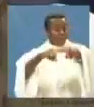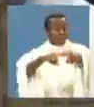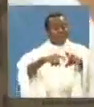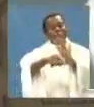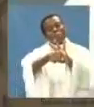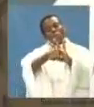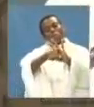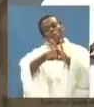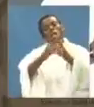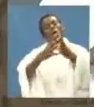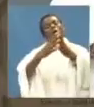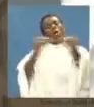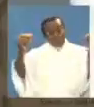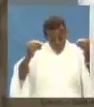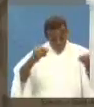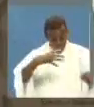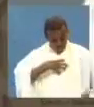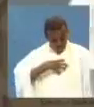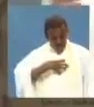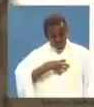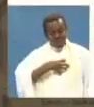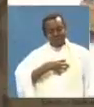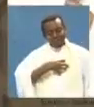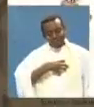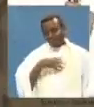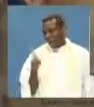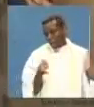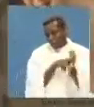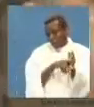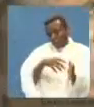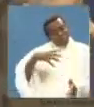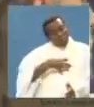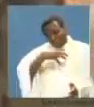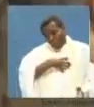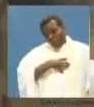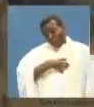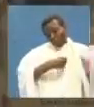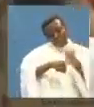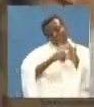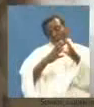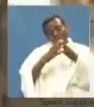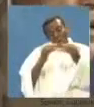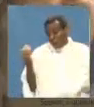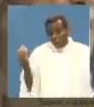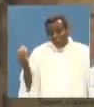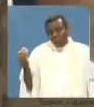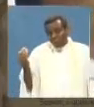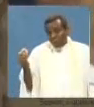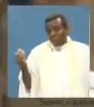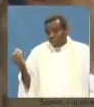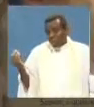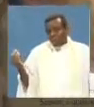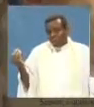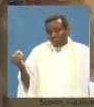com autoajuda. Por isso que cura interior não tem nada a ver com terapia do poder da